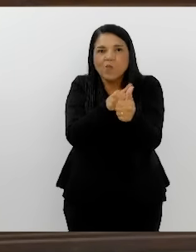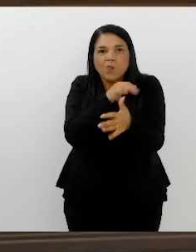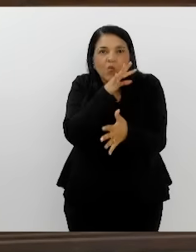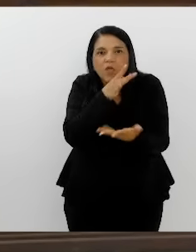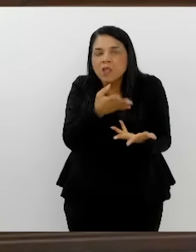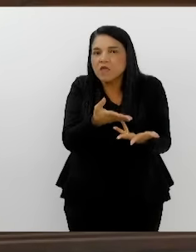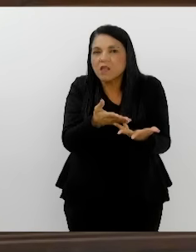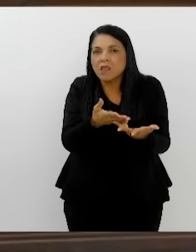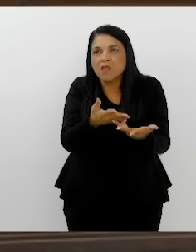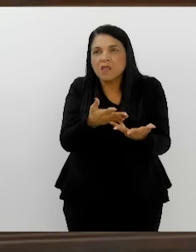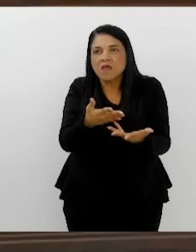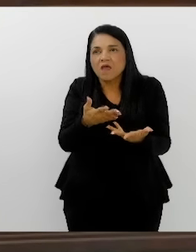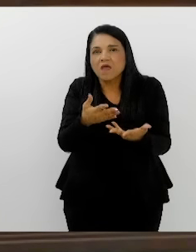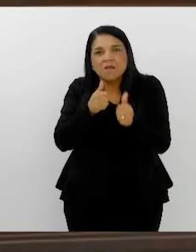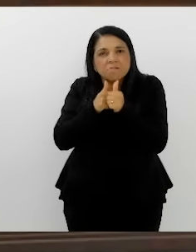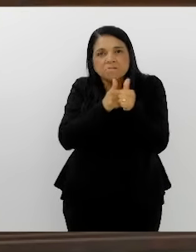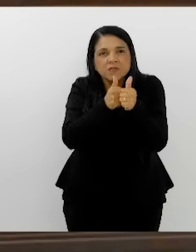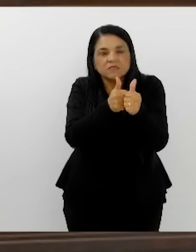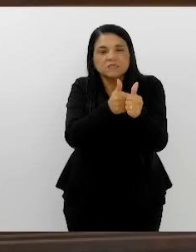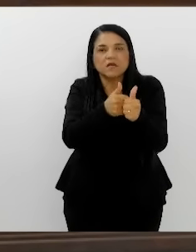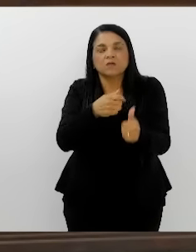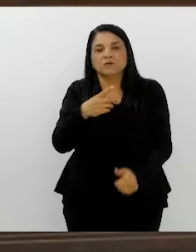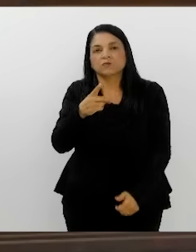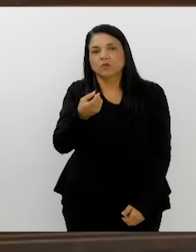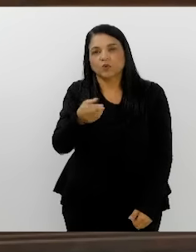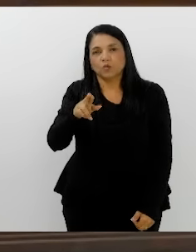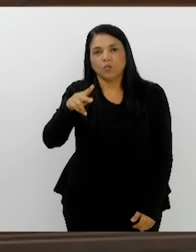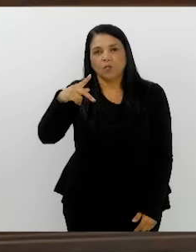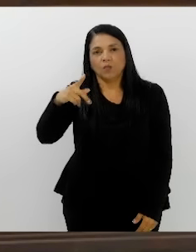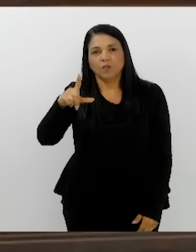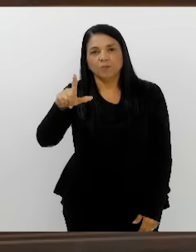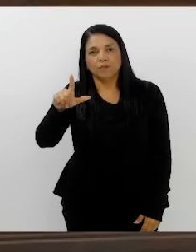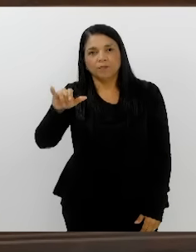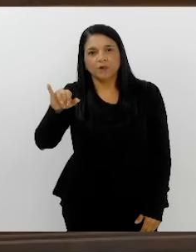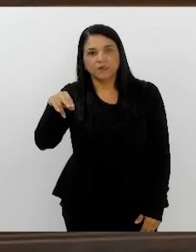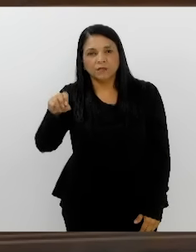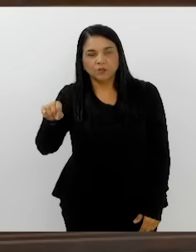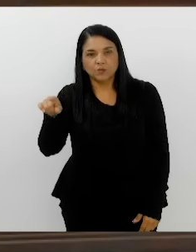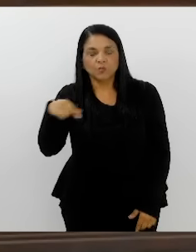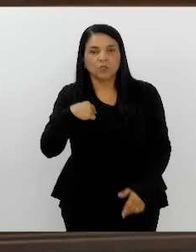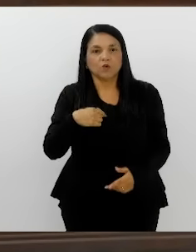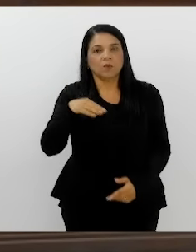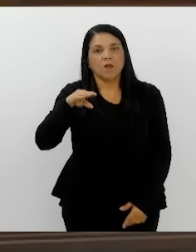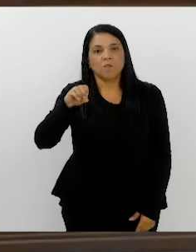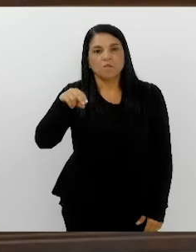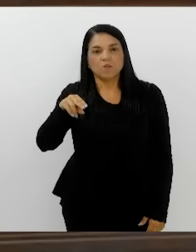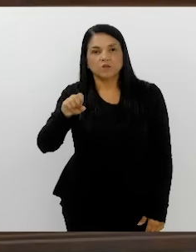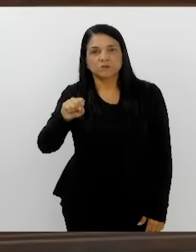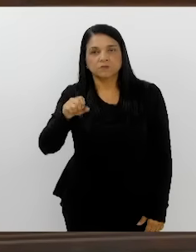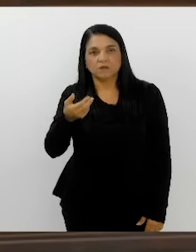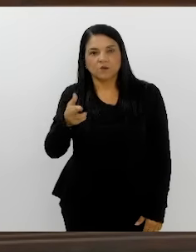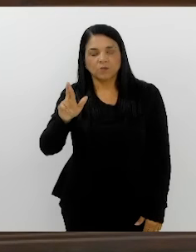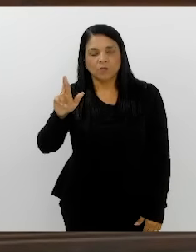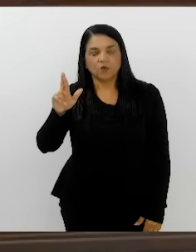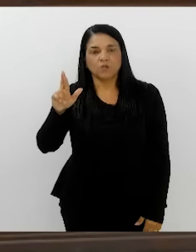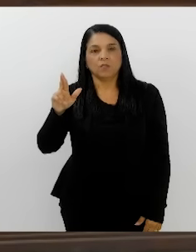Essa perseguição a Dr. Plínio, com a TFP, a Monsenhor, com os arautos do